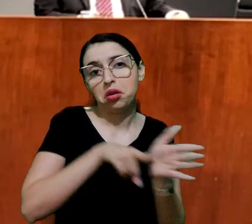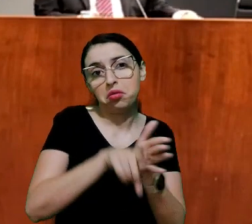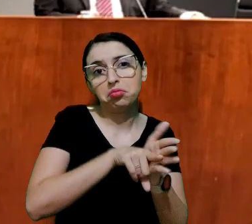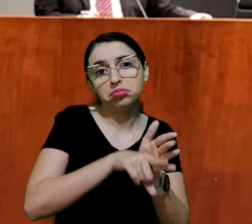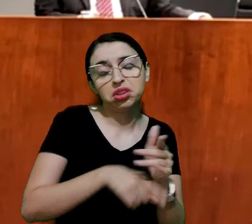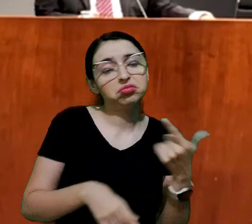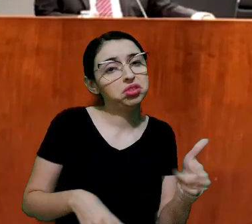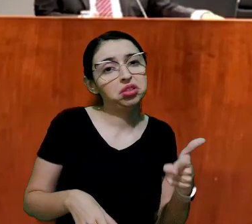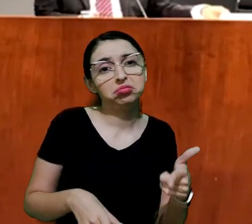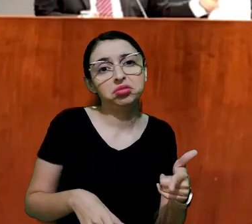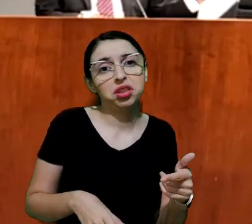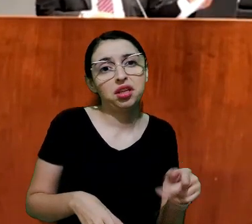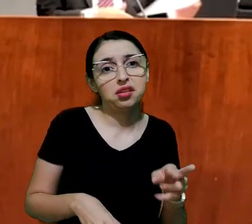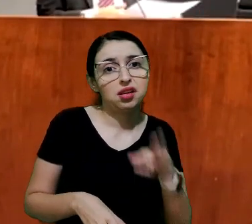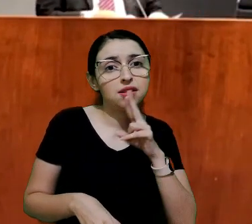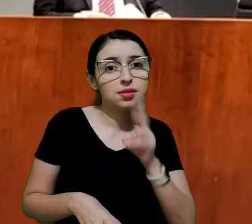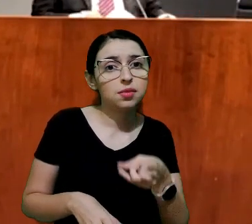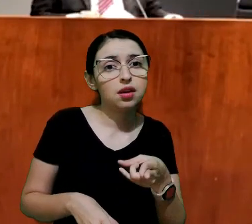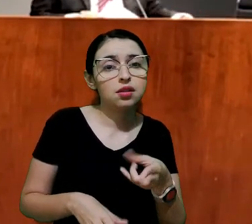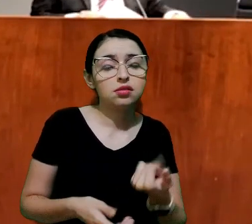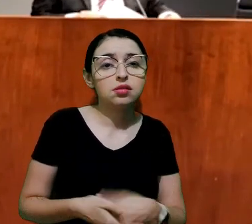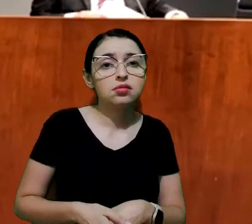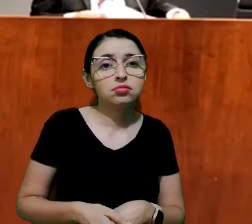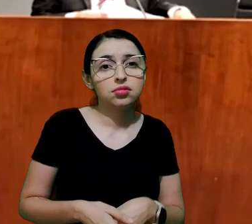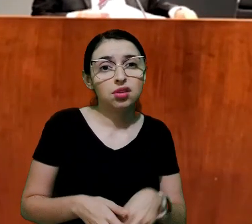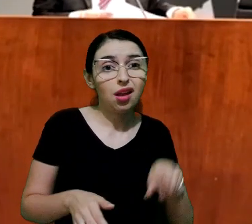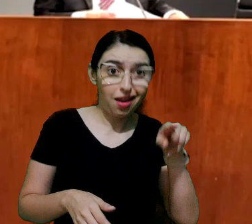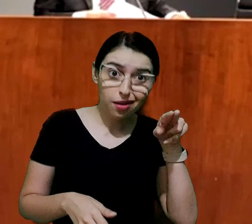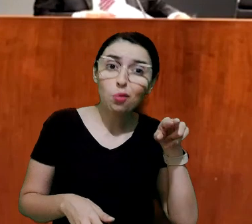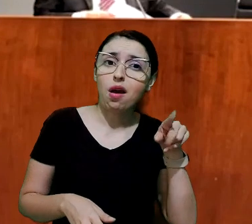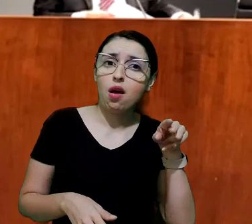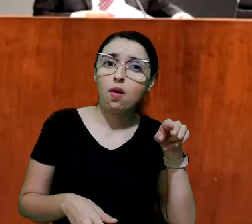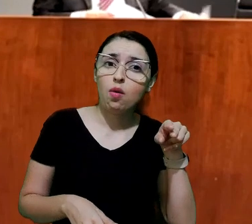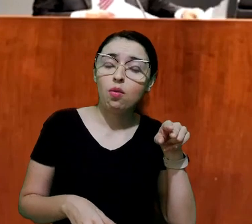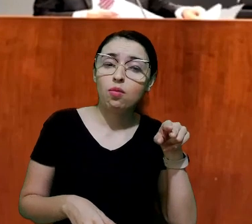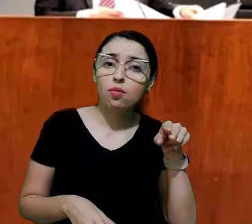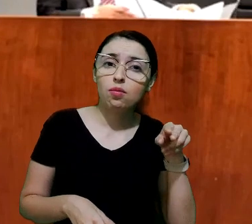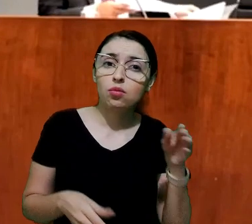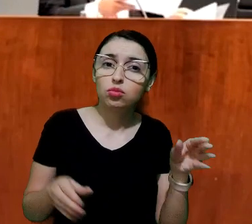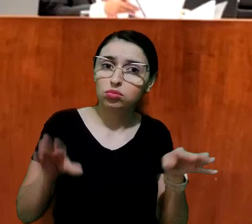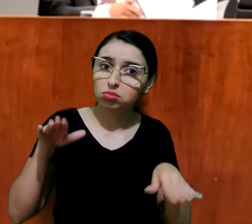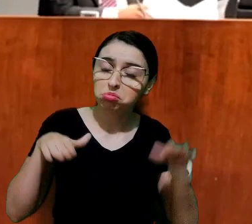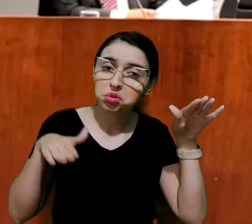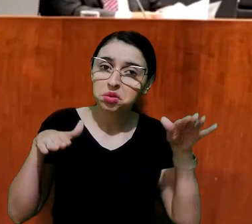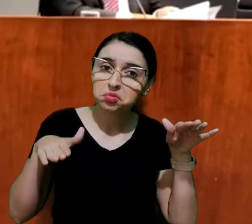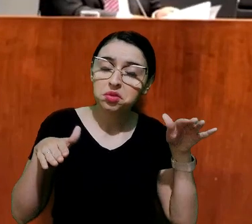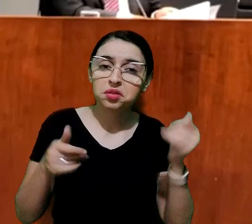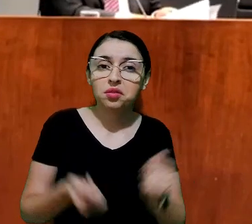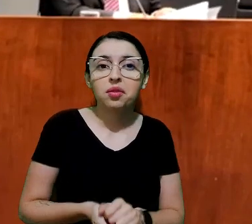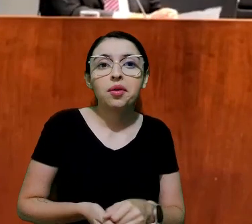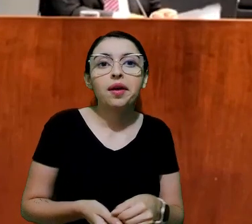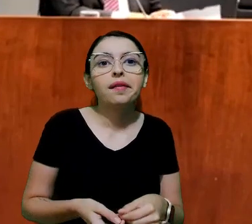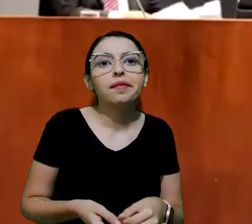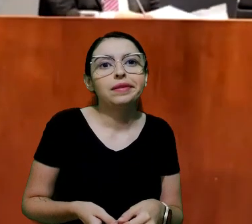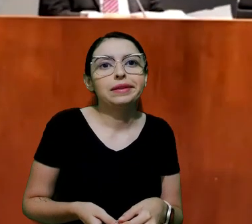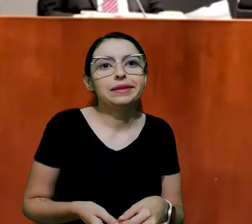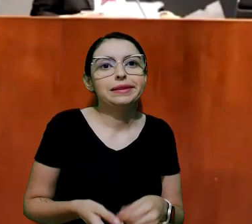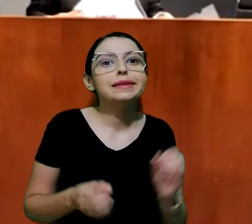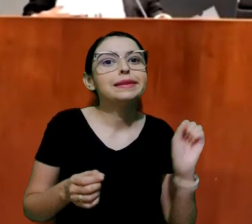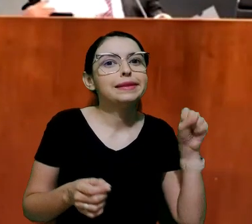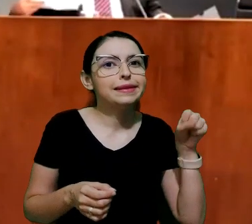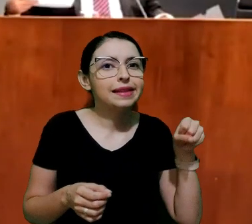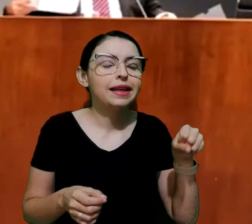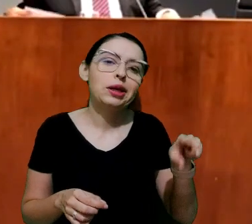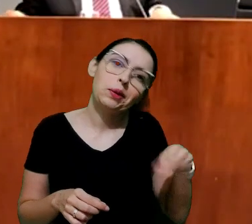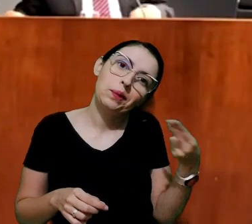É a mesma coisa? Ser cônjuge e ser companheiro? Na hora de dizer é herdeiro necessário, não,